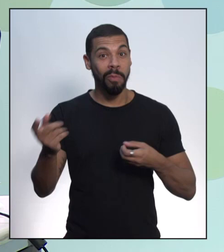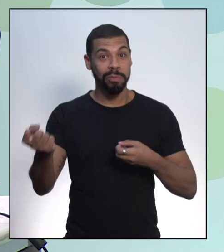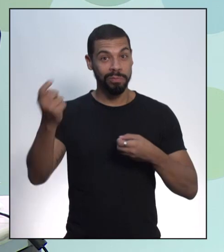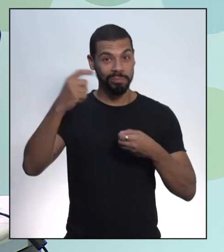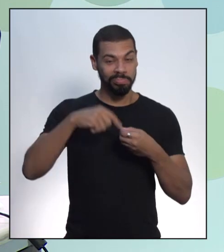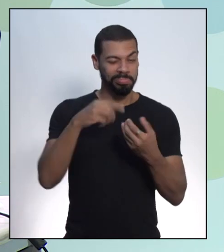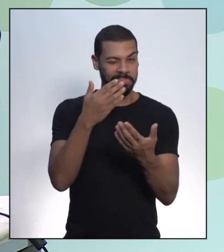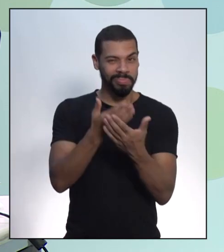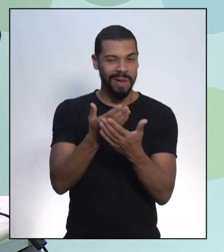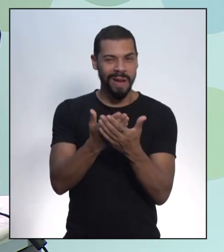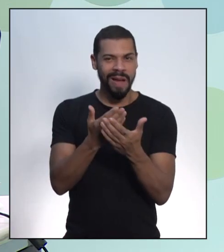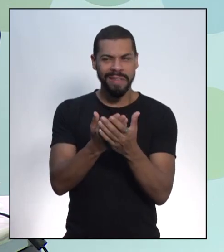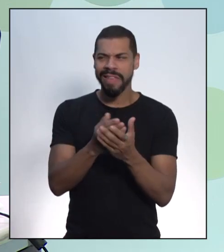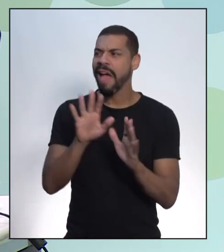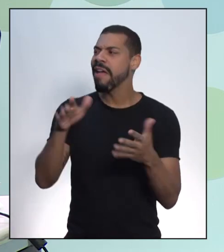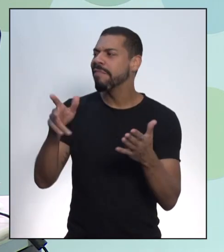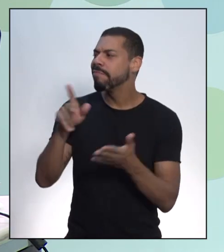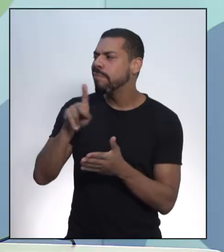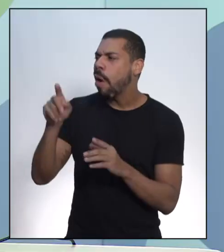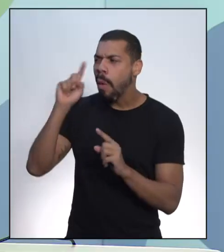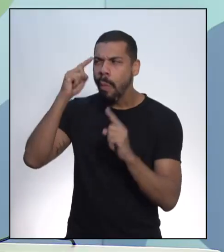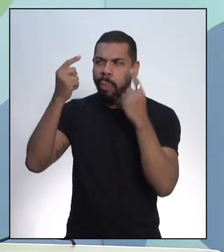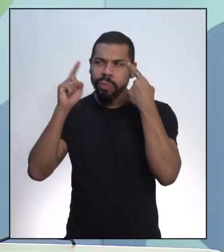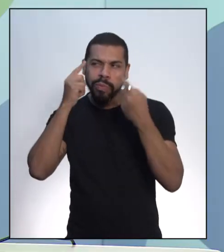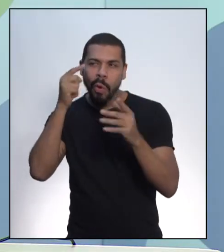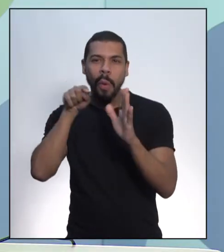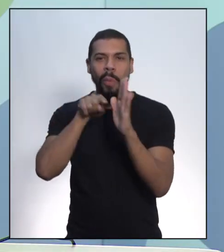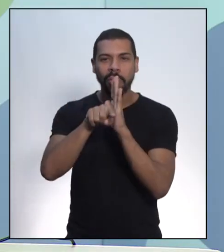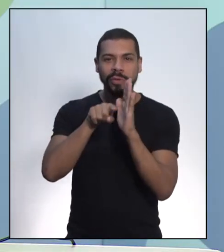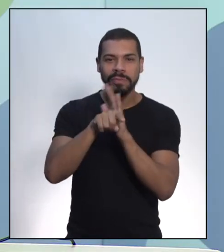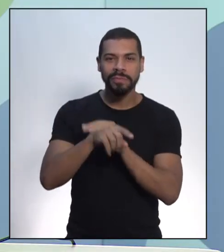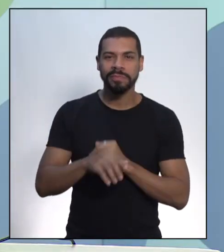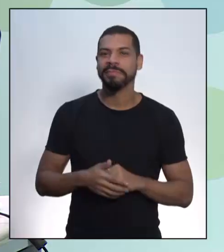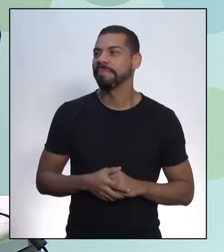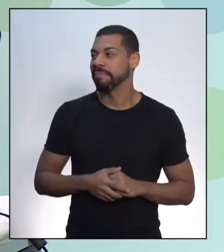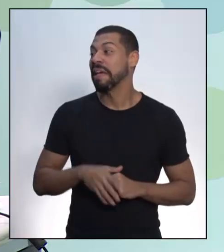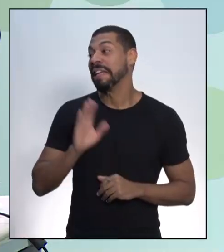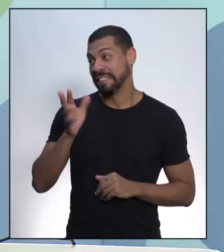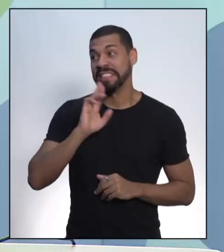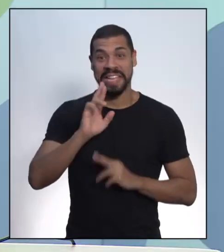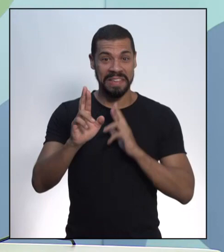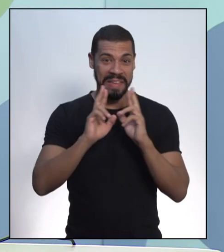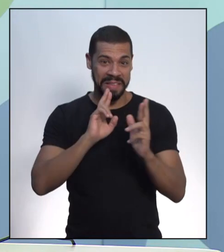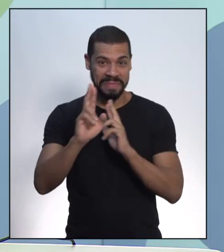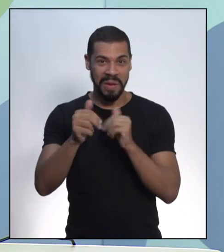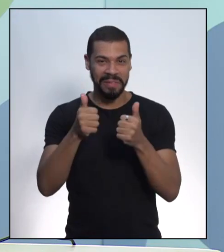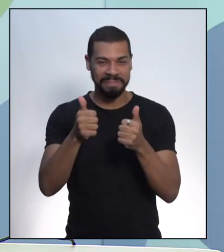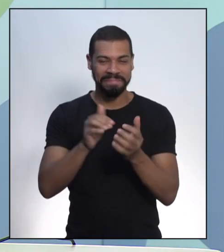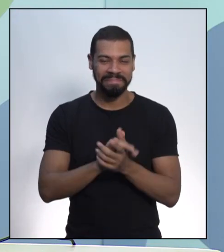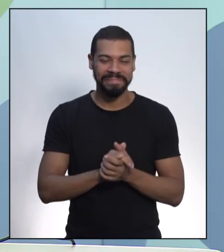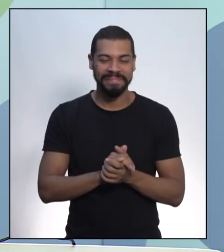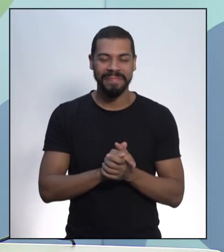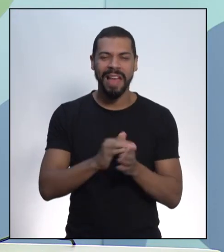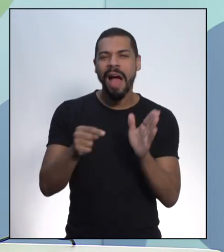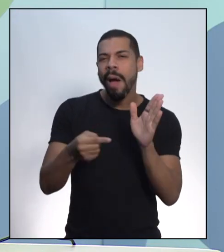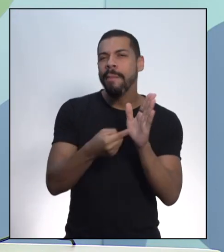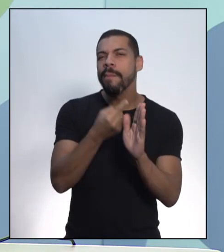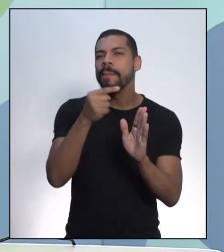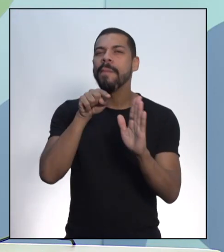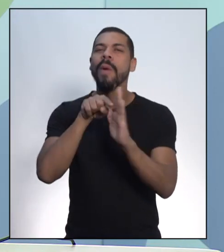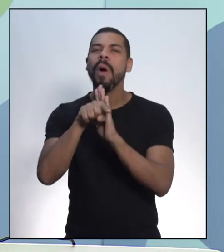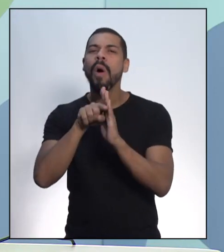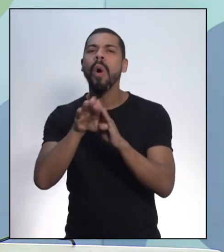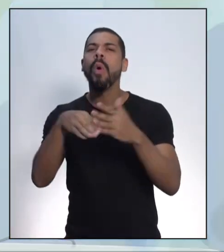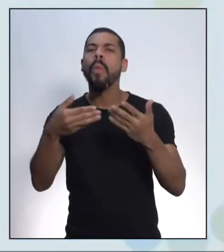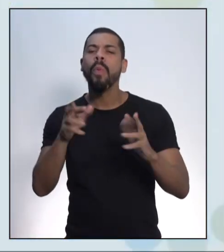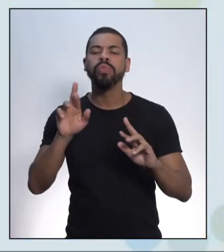Voltamos. E aí, professor, tem alguma pergunta? Então, teve respostas para a não, sua resposta. pergunta, né? Então, a primeira lá, qual a diferença entre água pura